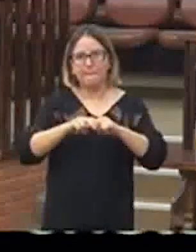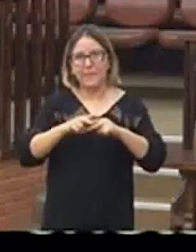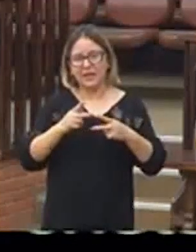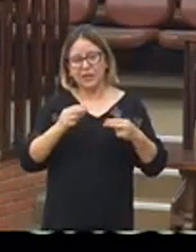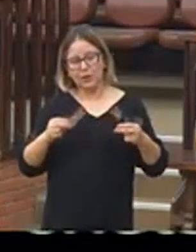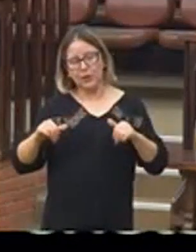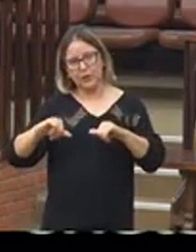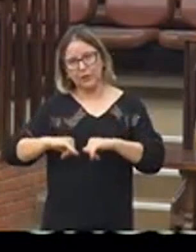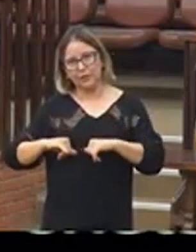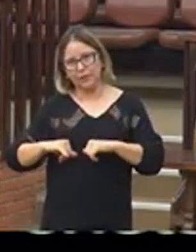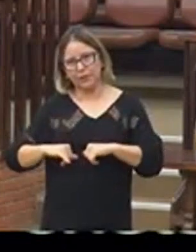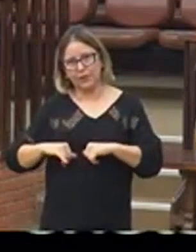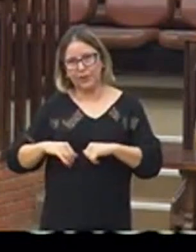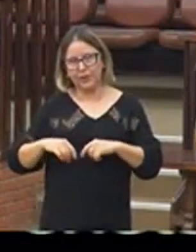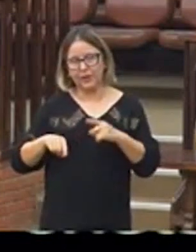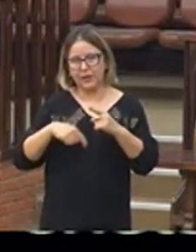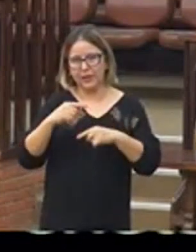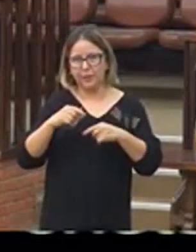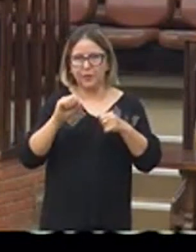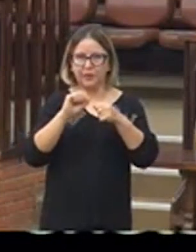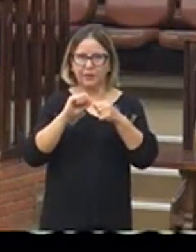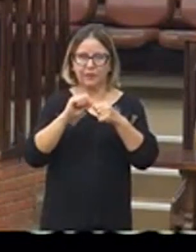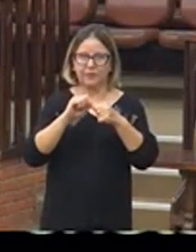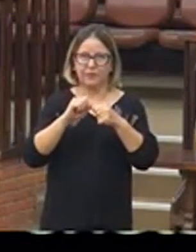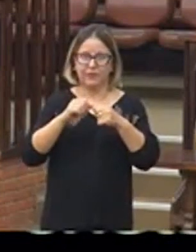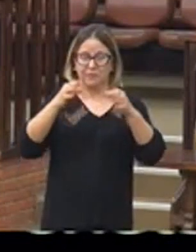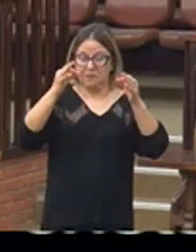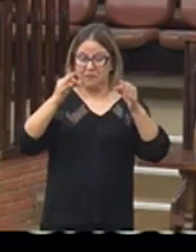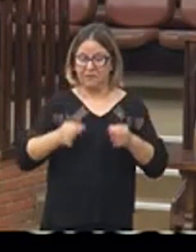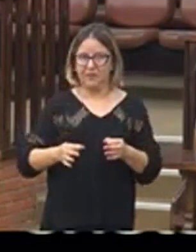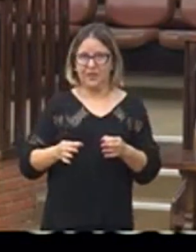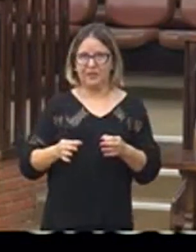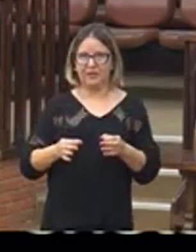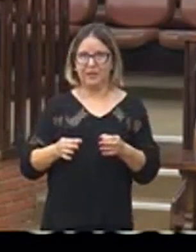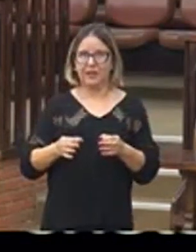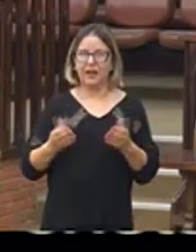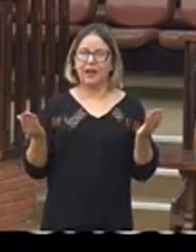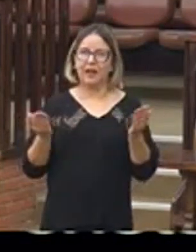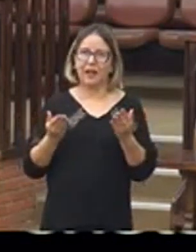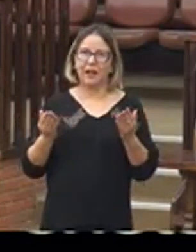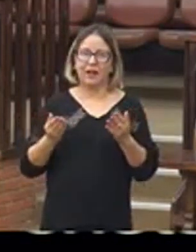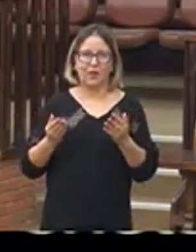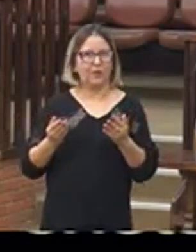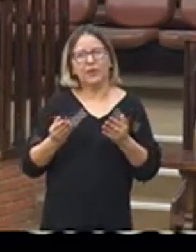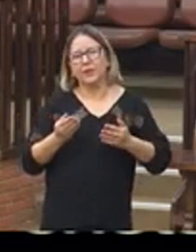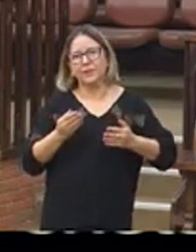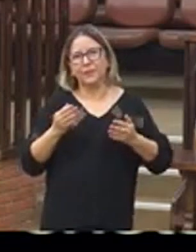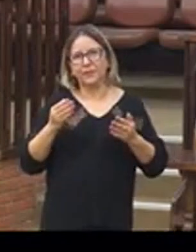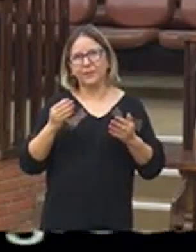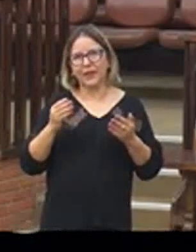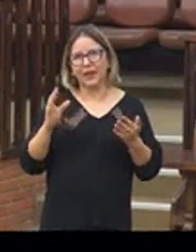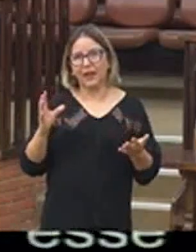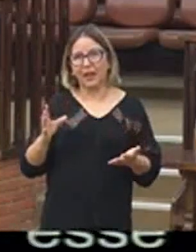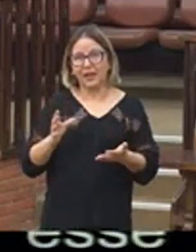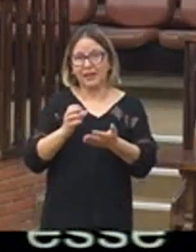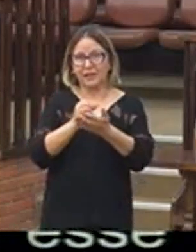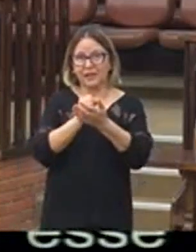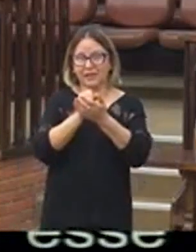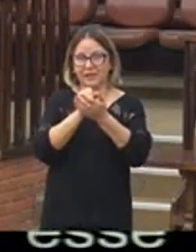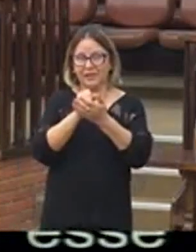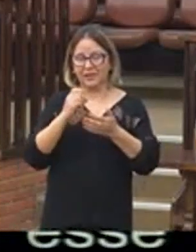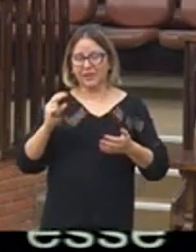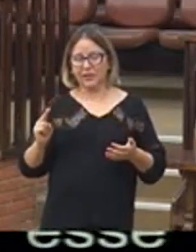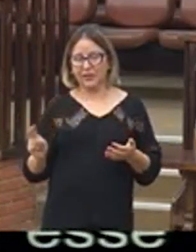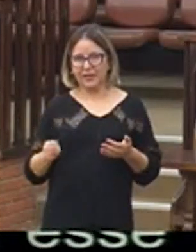tendo sido aperfeiçoado, tornou-se o autor da salvação eterna para todos os que lhe obedecem,